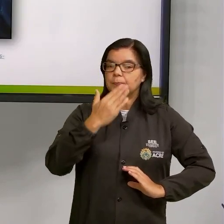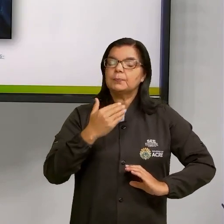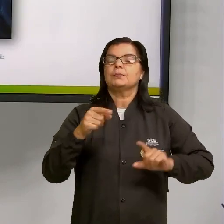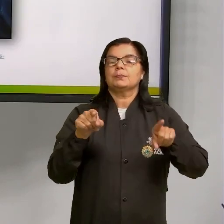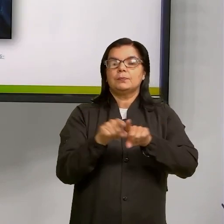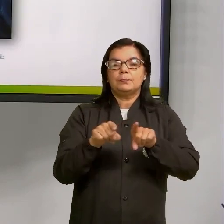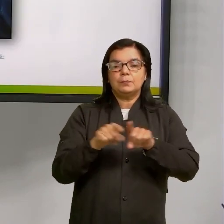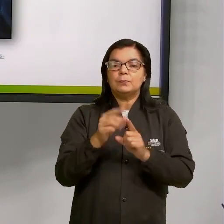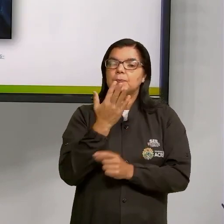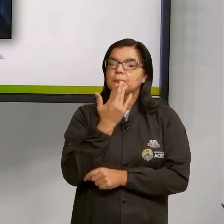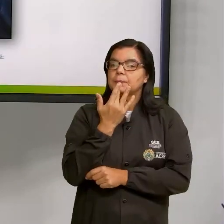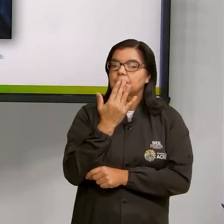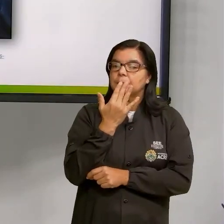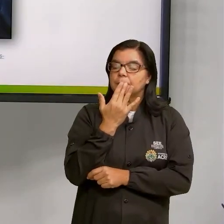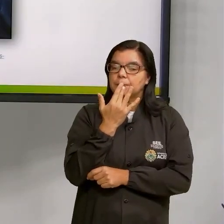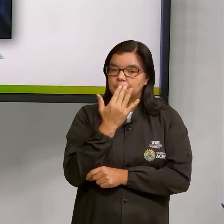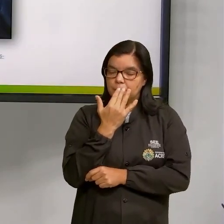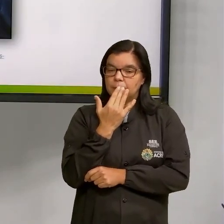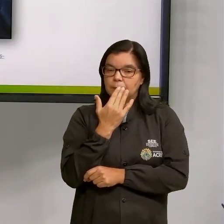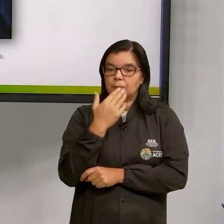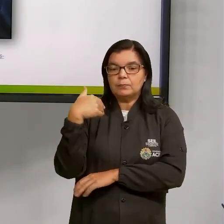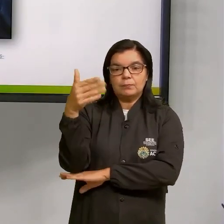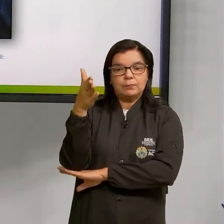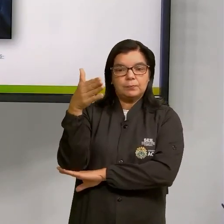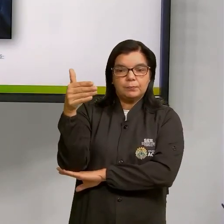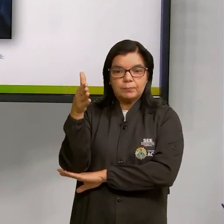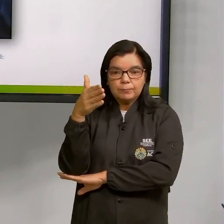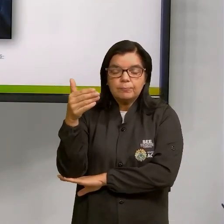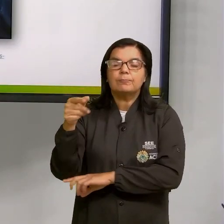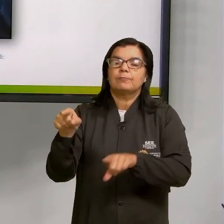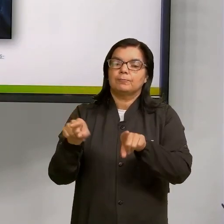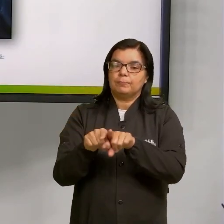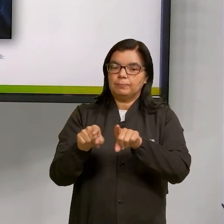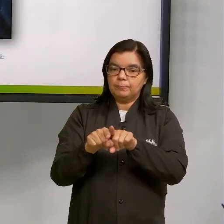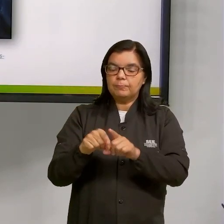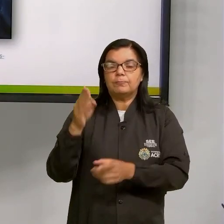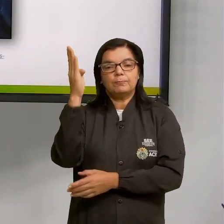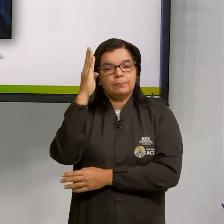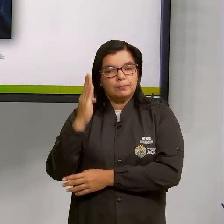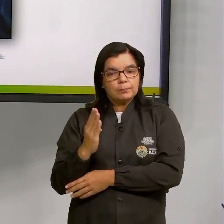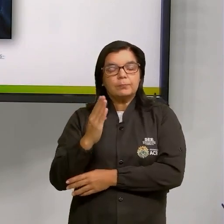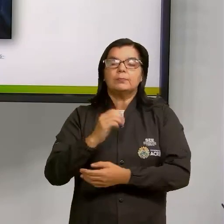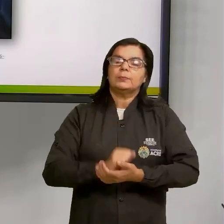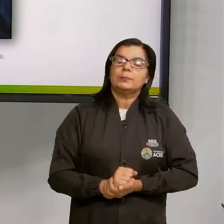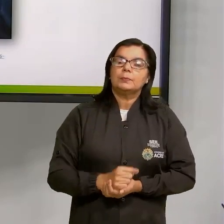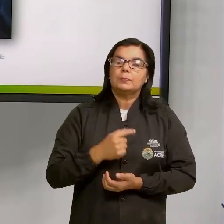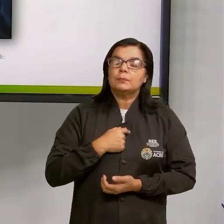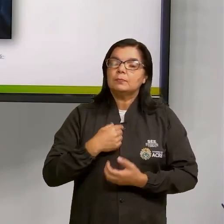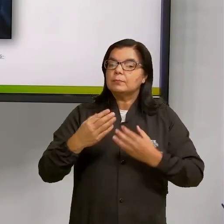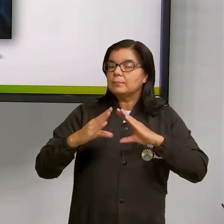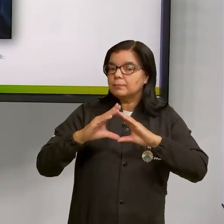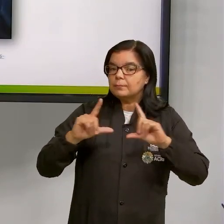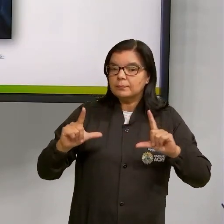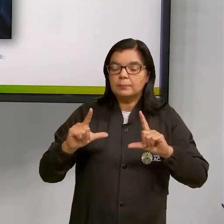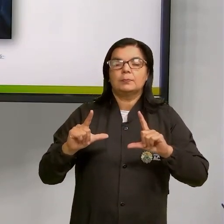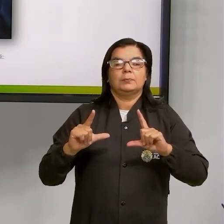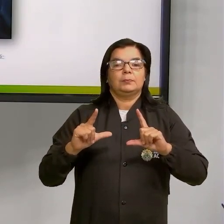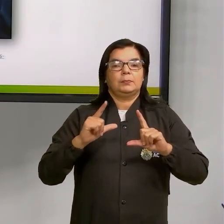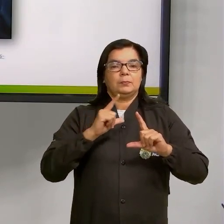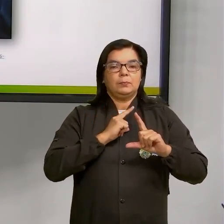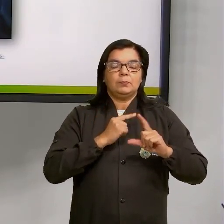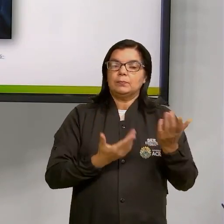com as cores em alusão, digamos assim, à bandeira brasileira e que popularmente